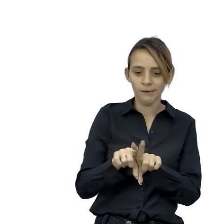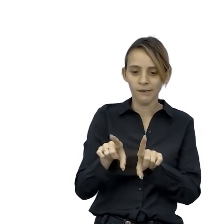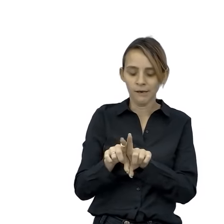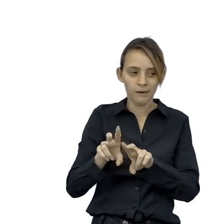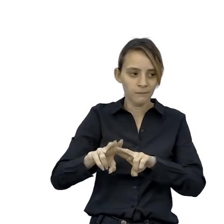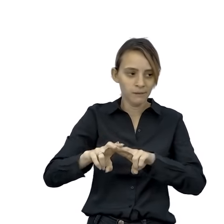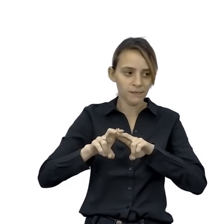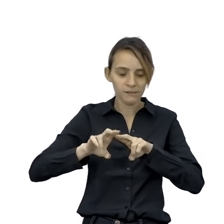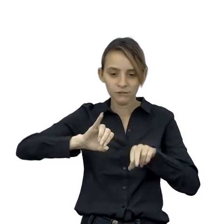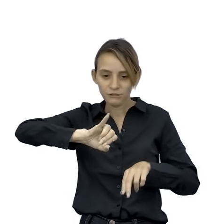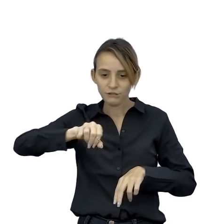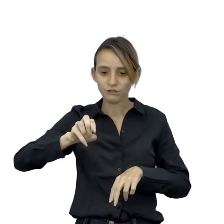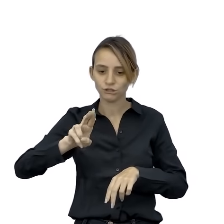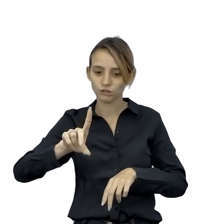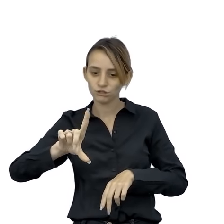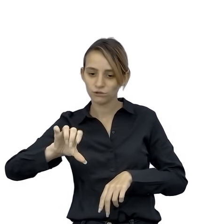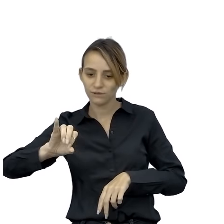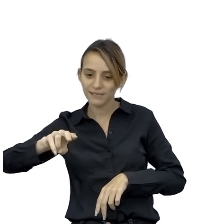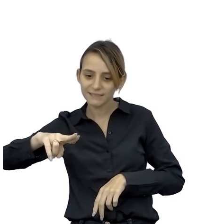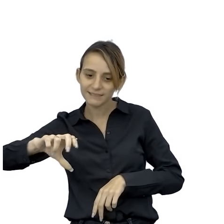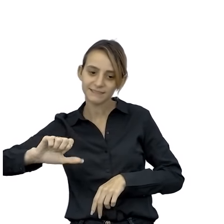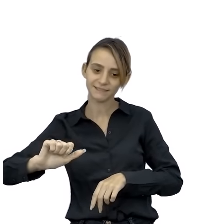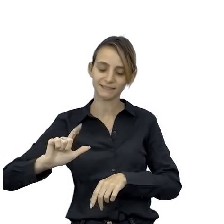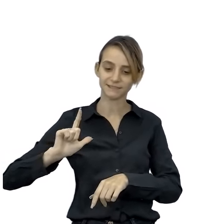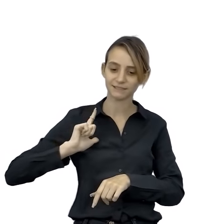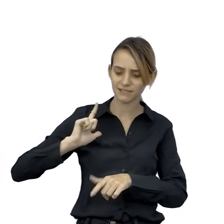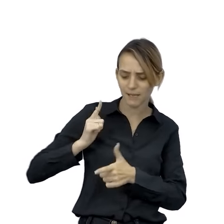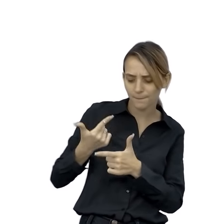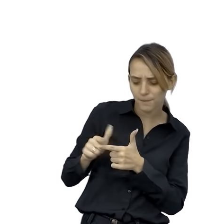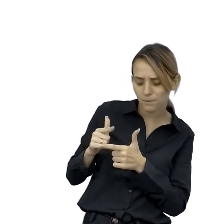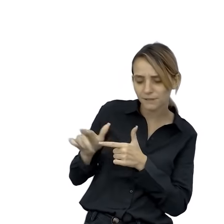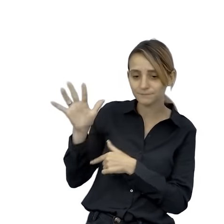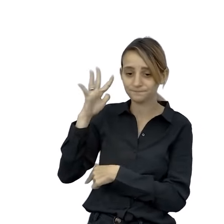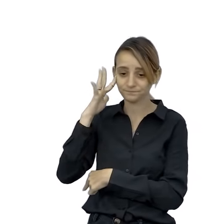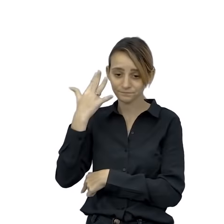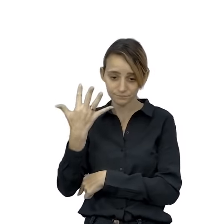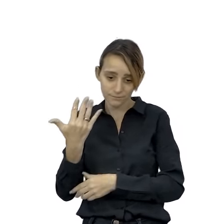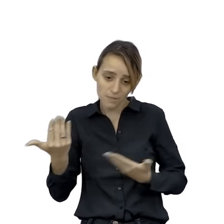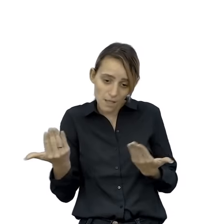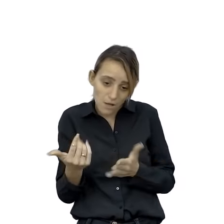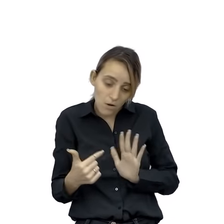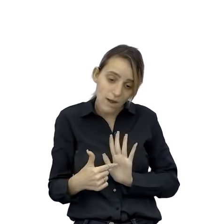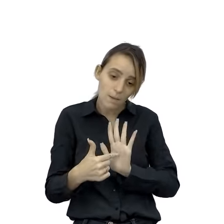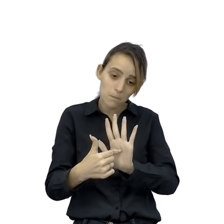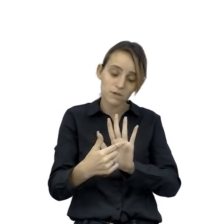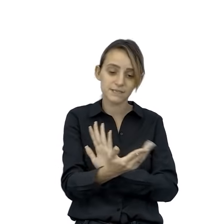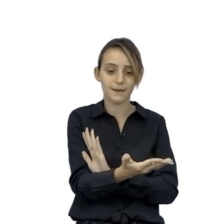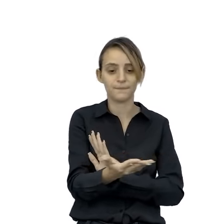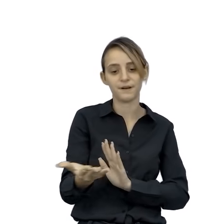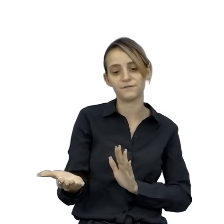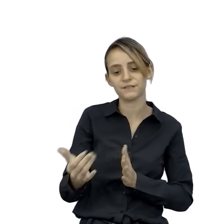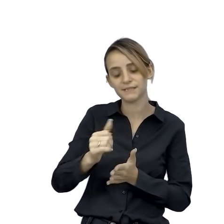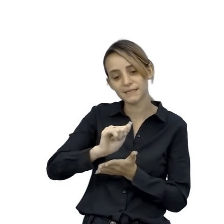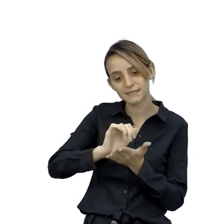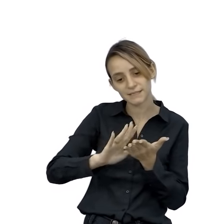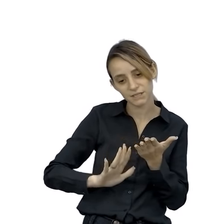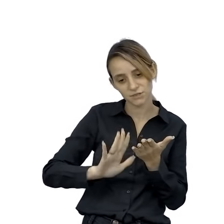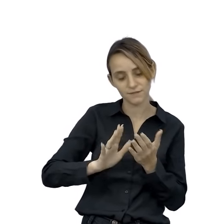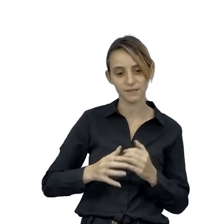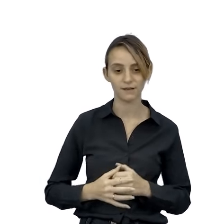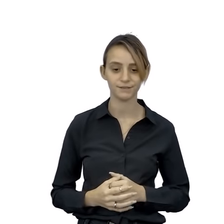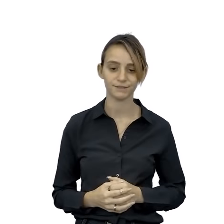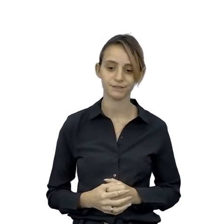isso, Juliana, né, resolveu alguns problemas aqui, como eu já comentei, vou apresentar para vocês os slides que vêm a